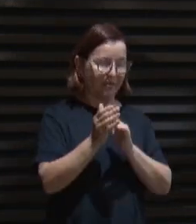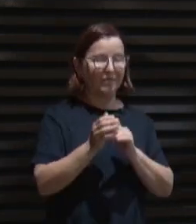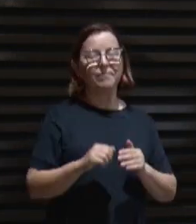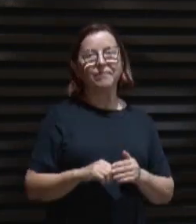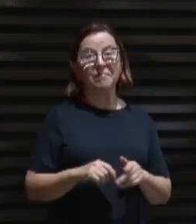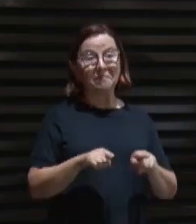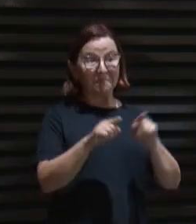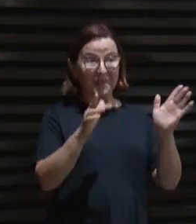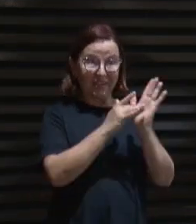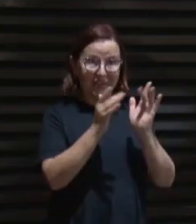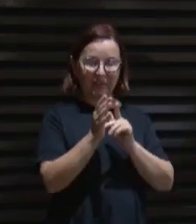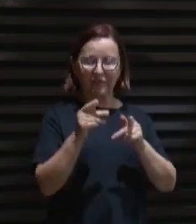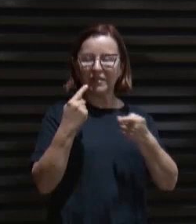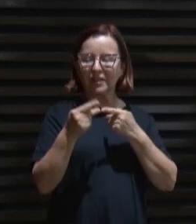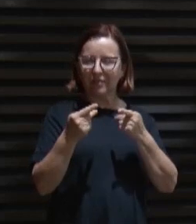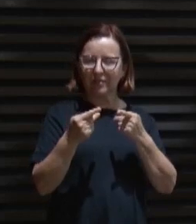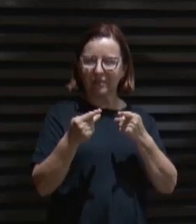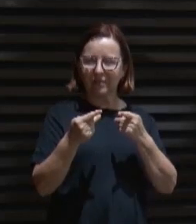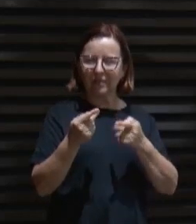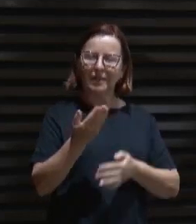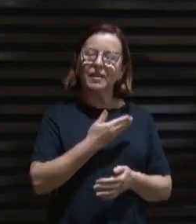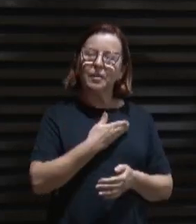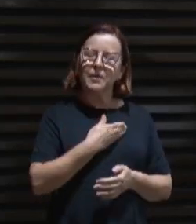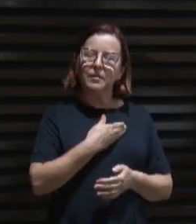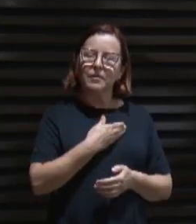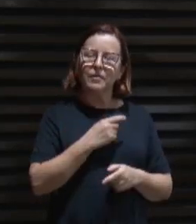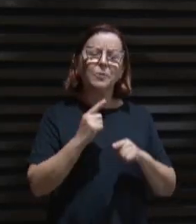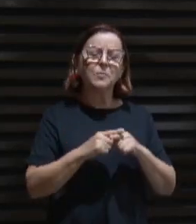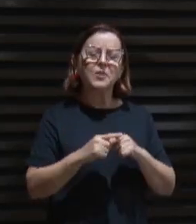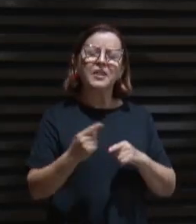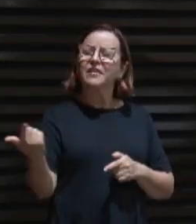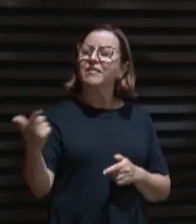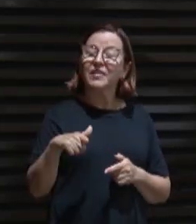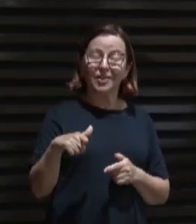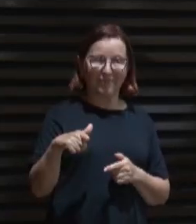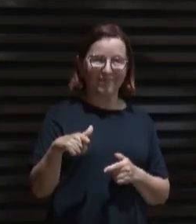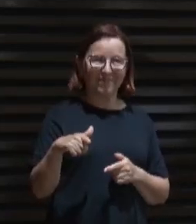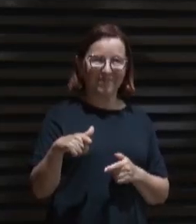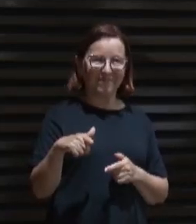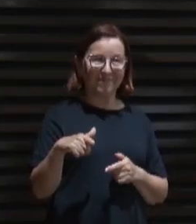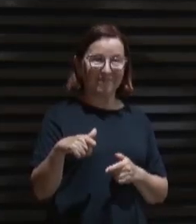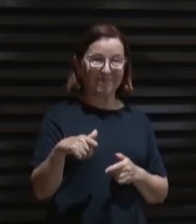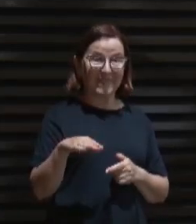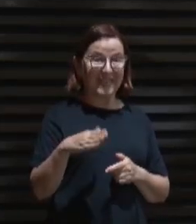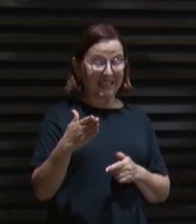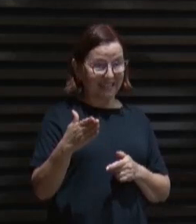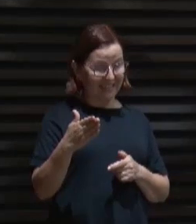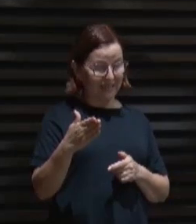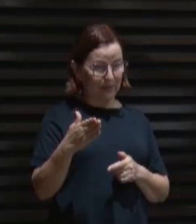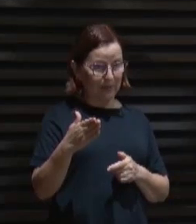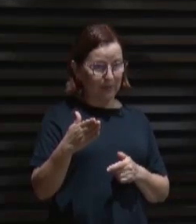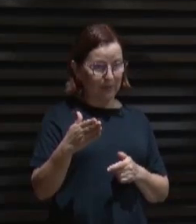Jesus, porém, lhe disse: Amigo, para que vieste? Nisto, aproximando-se